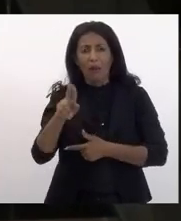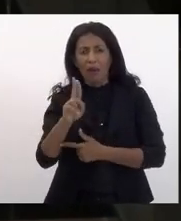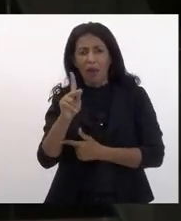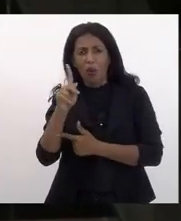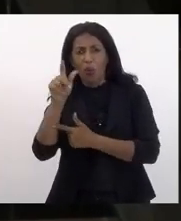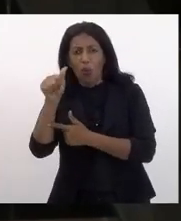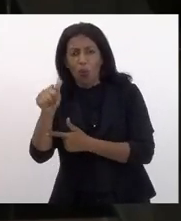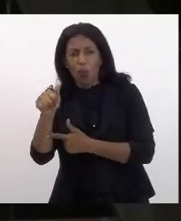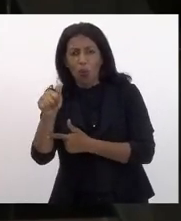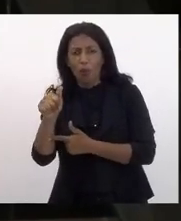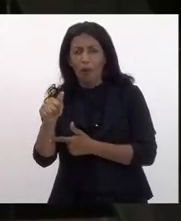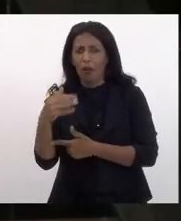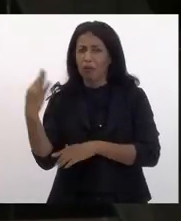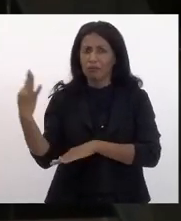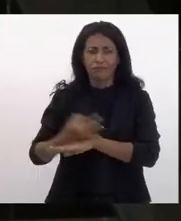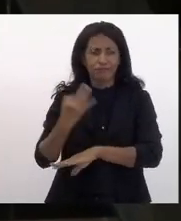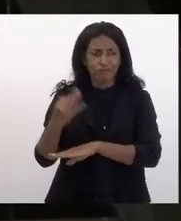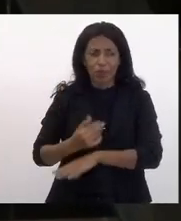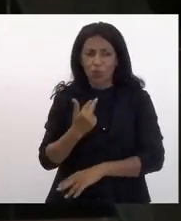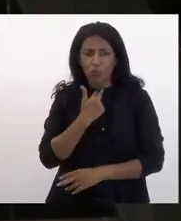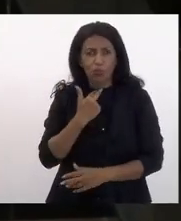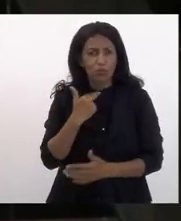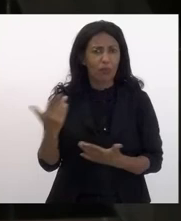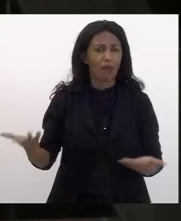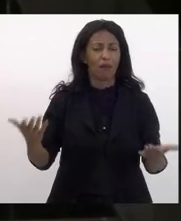UPA está insustentável.